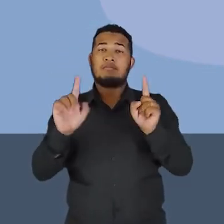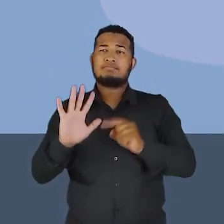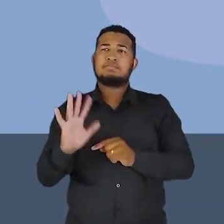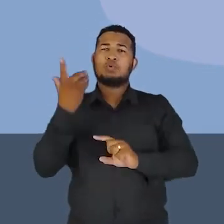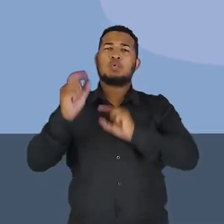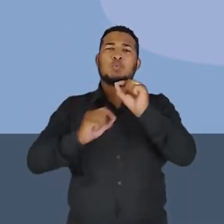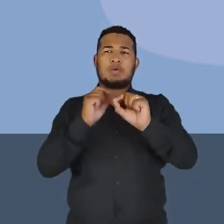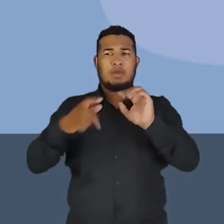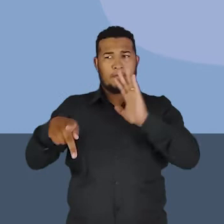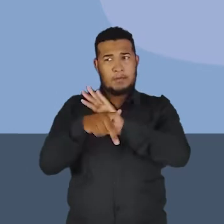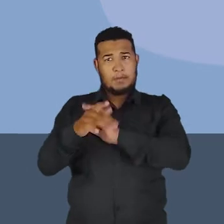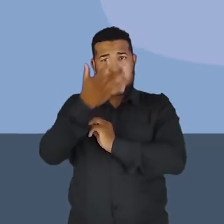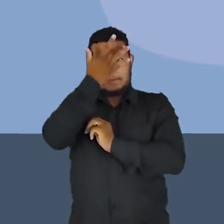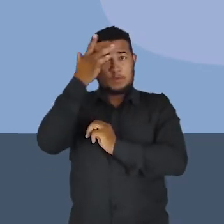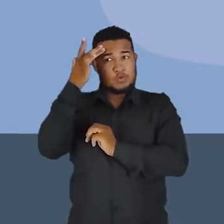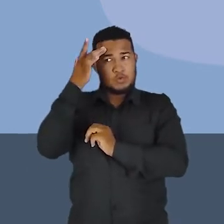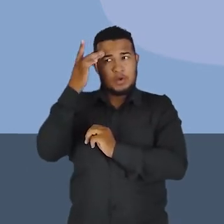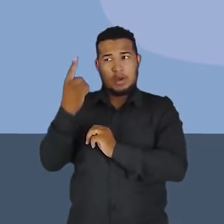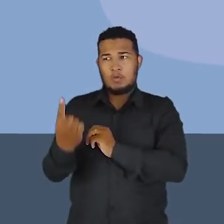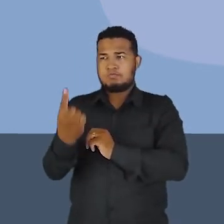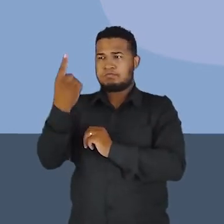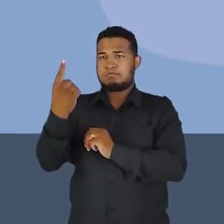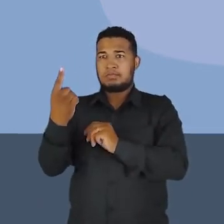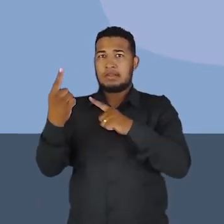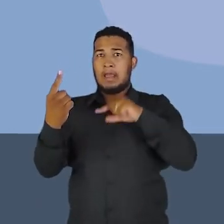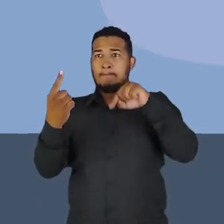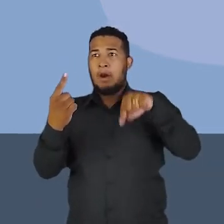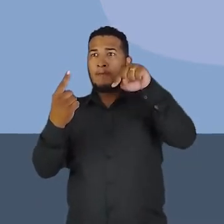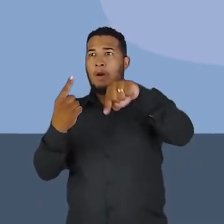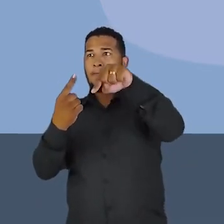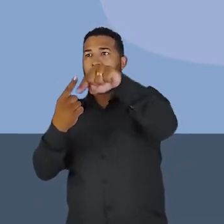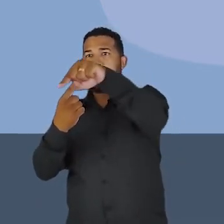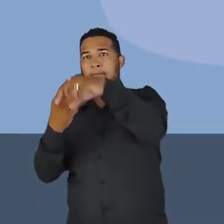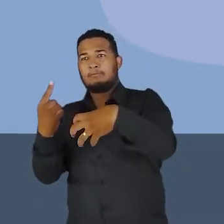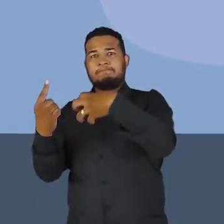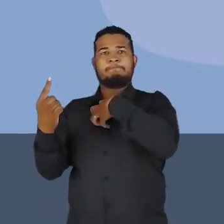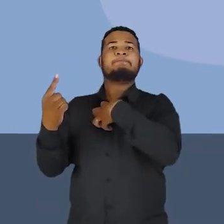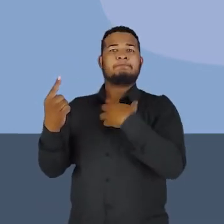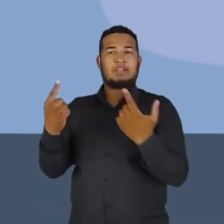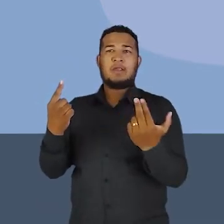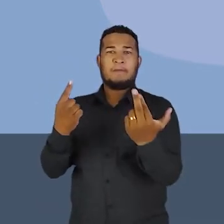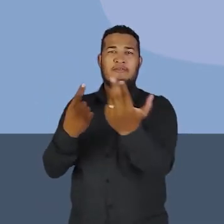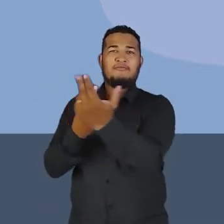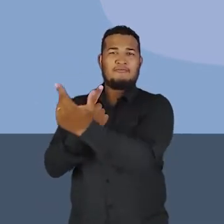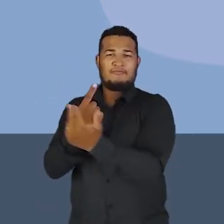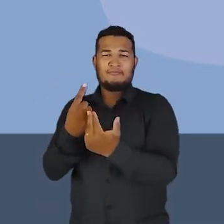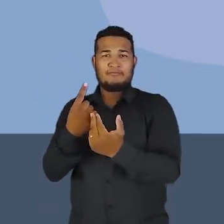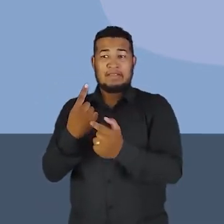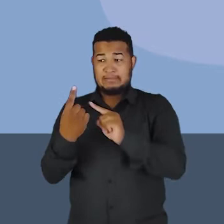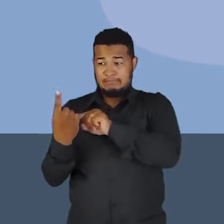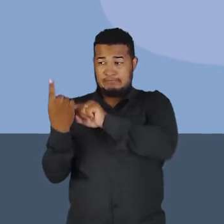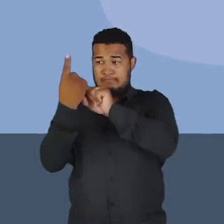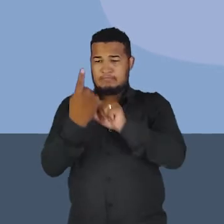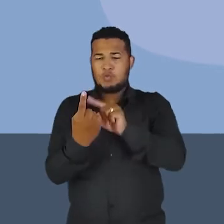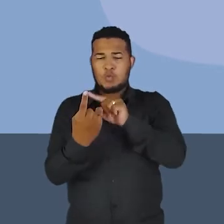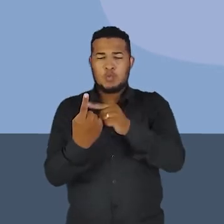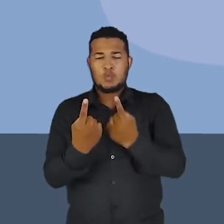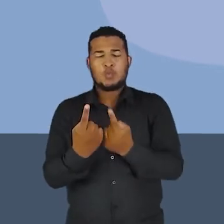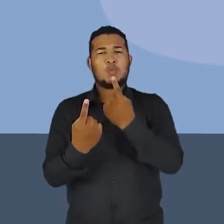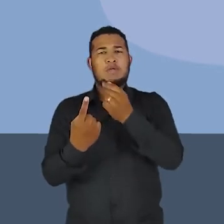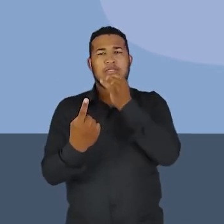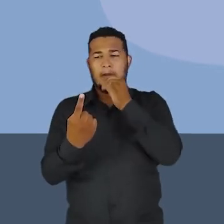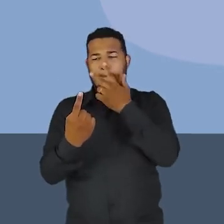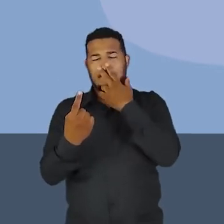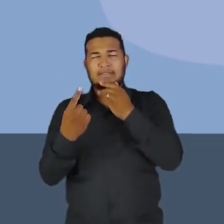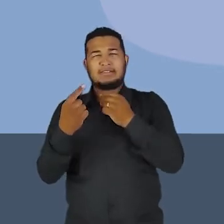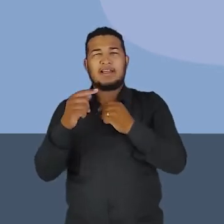uma pessoa afeta toda a família. Observem a imagem mais uma vez. Se uma dessas pessoinhas